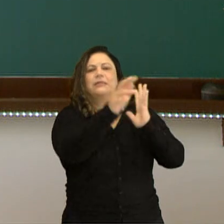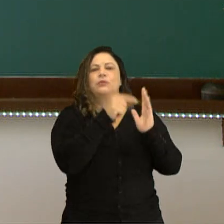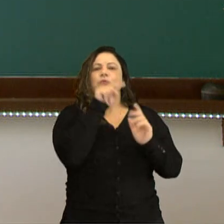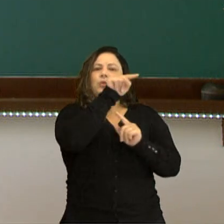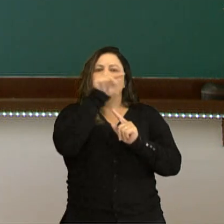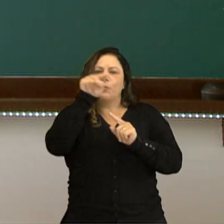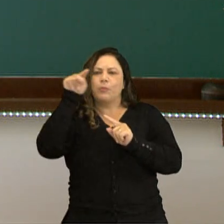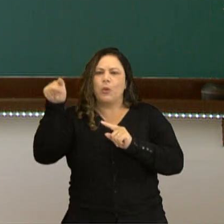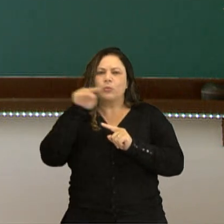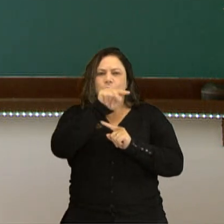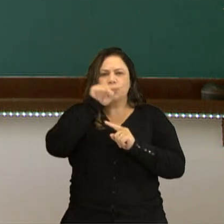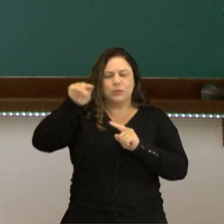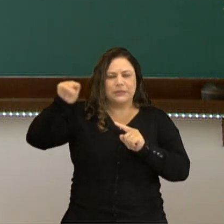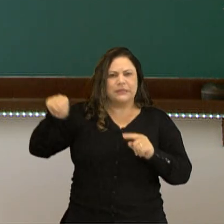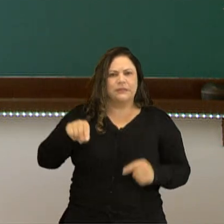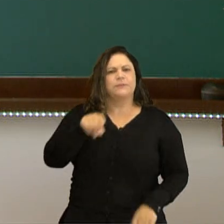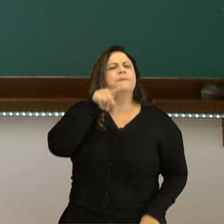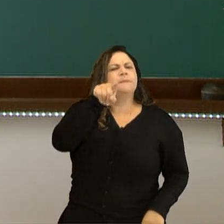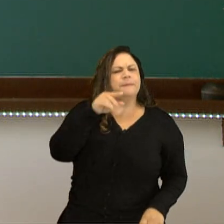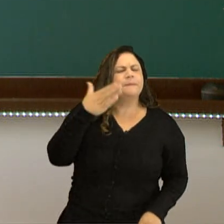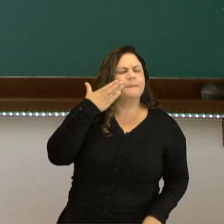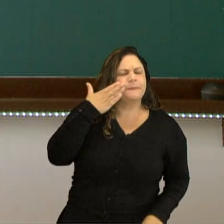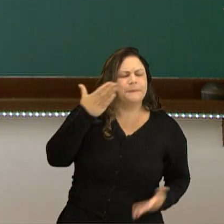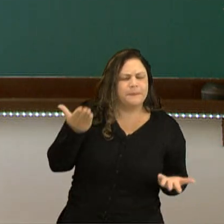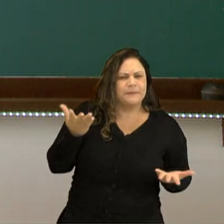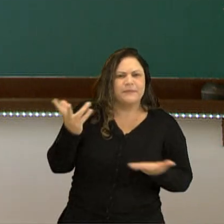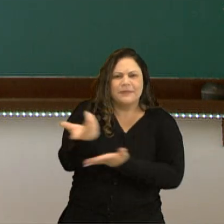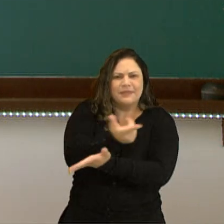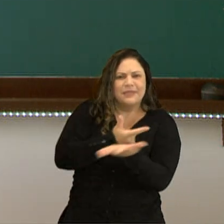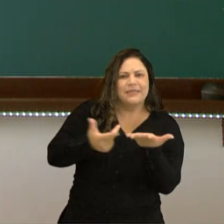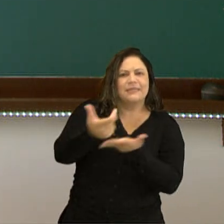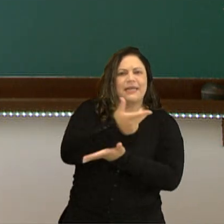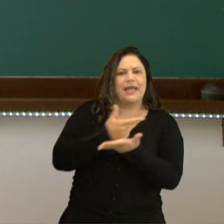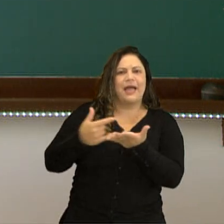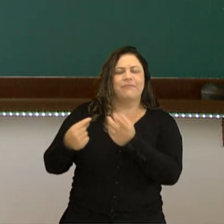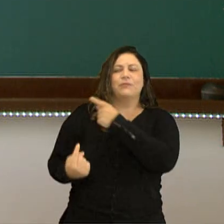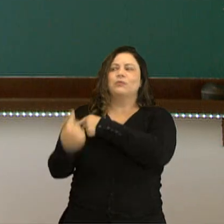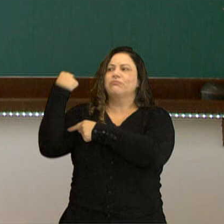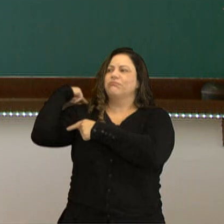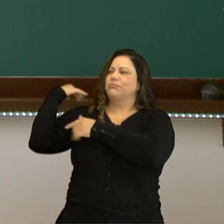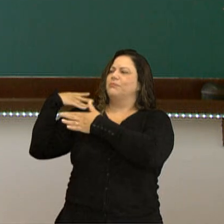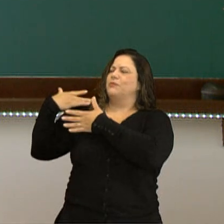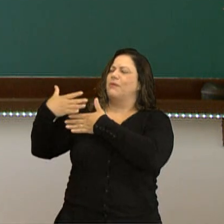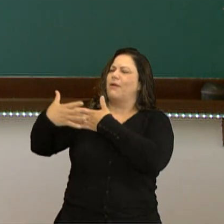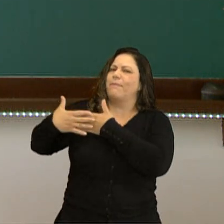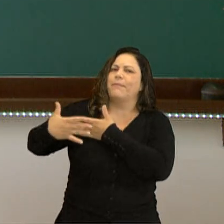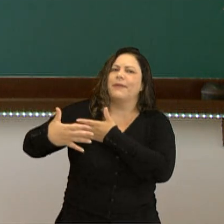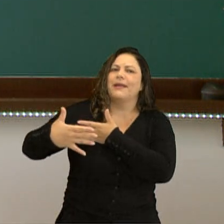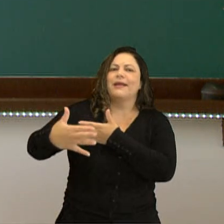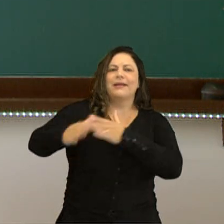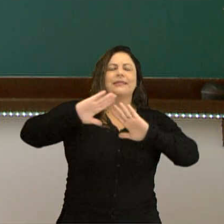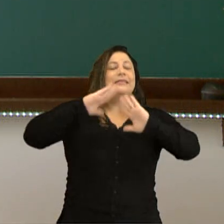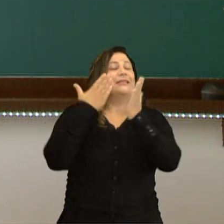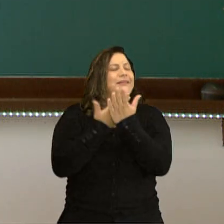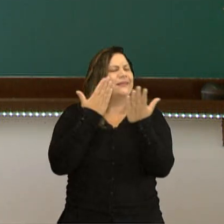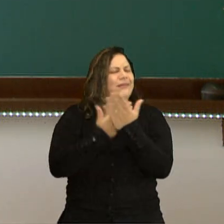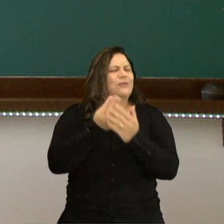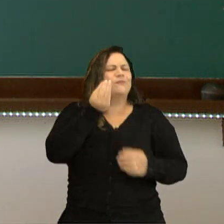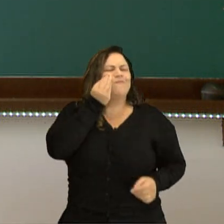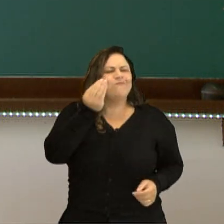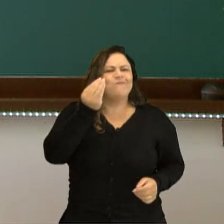ponto. Você sabe desenhar? Ou durante esses anos de estudos aí na escola, você ainda está